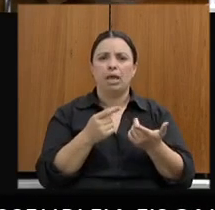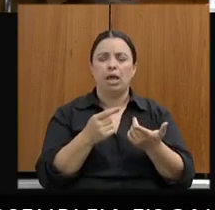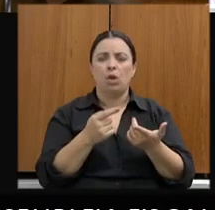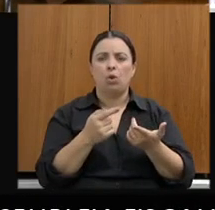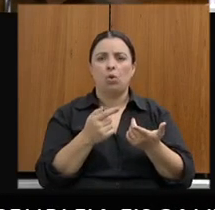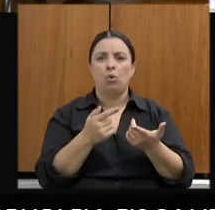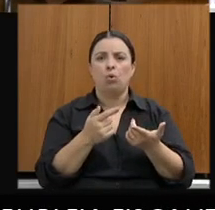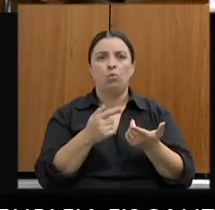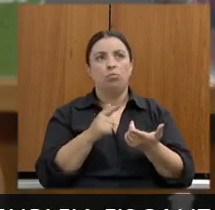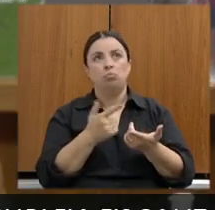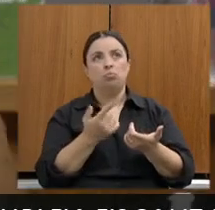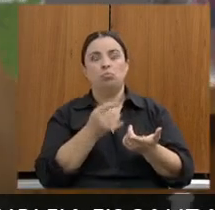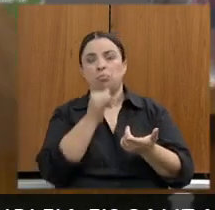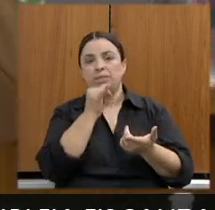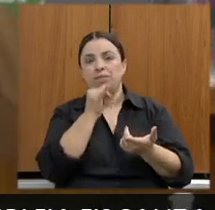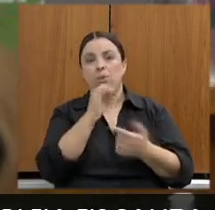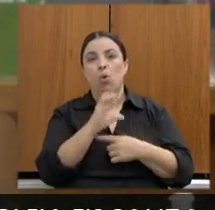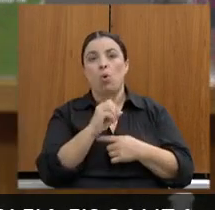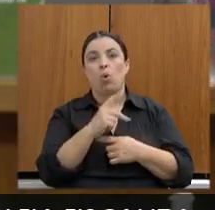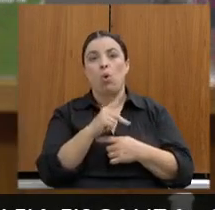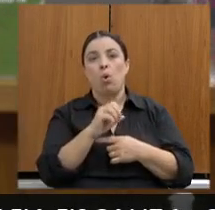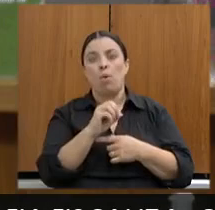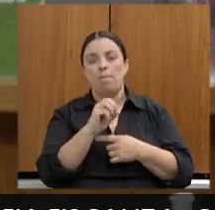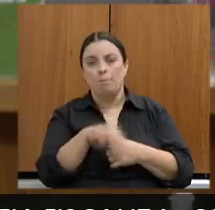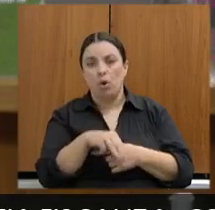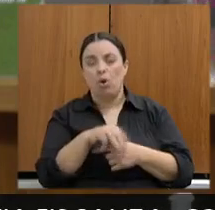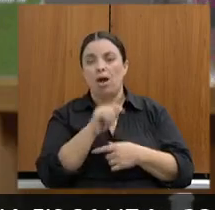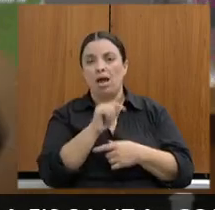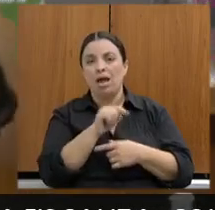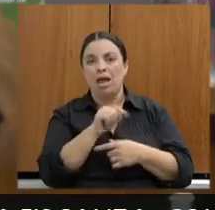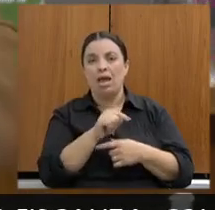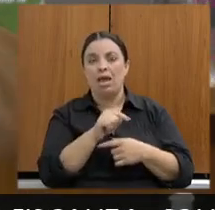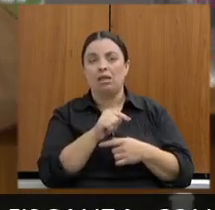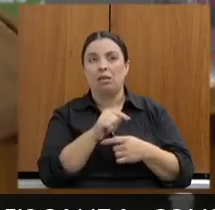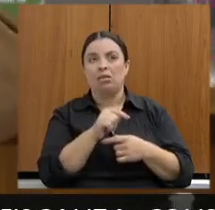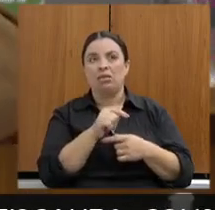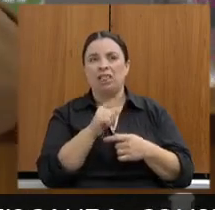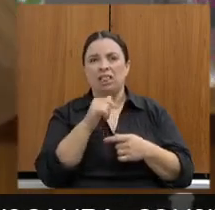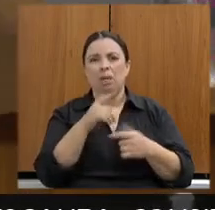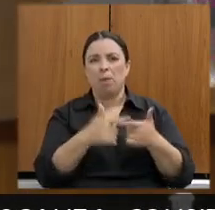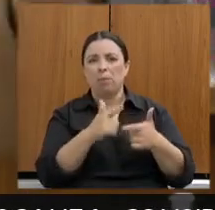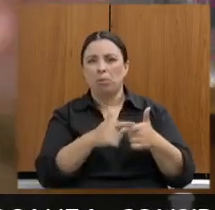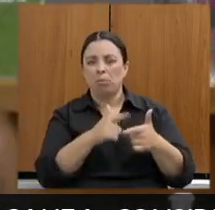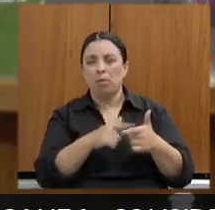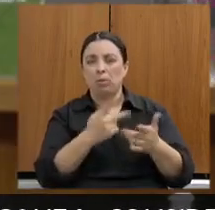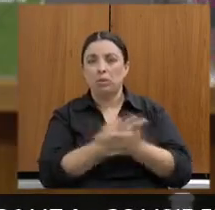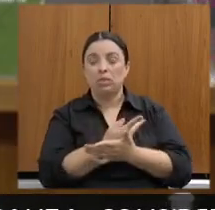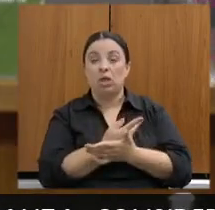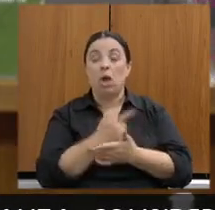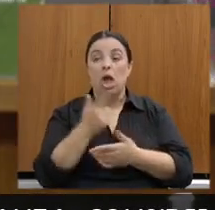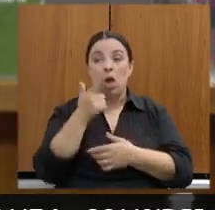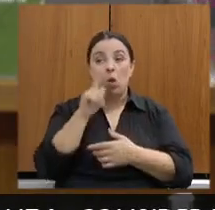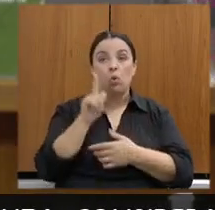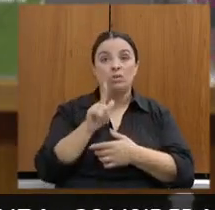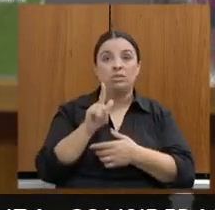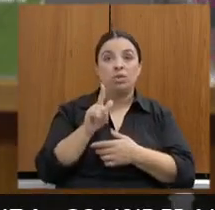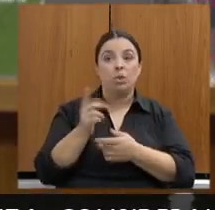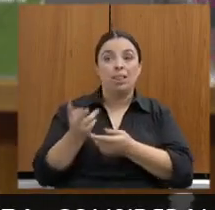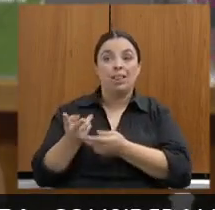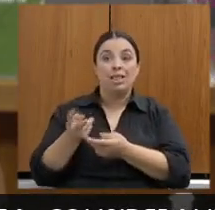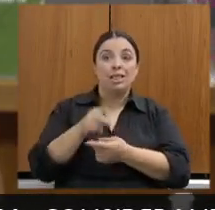no plantão por exemplo do COPOM de uma cidade eu consigo transferir né e pegar o a